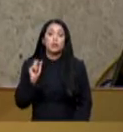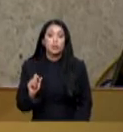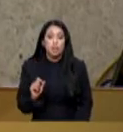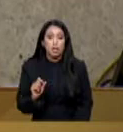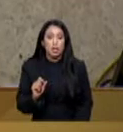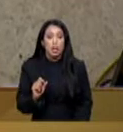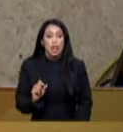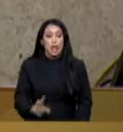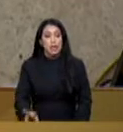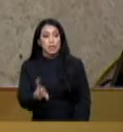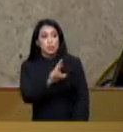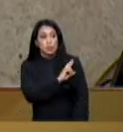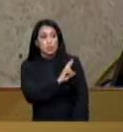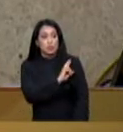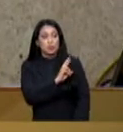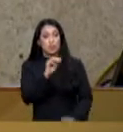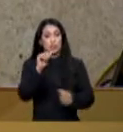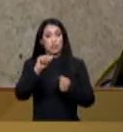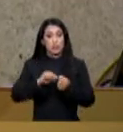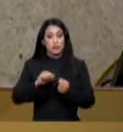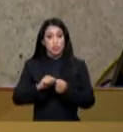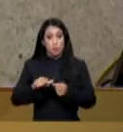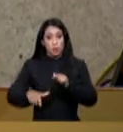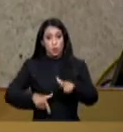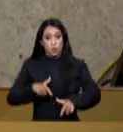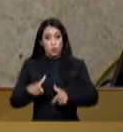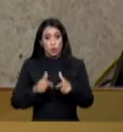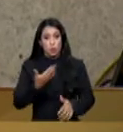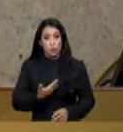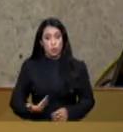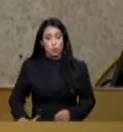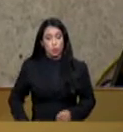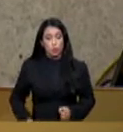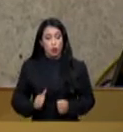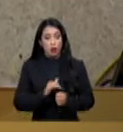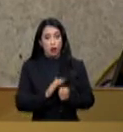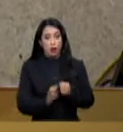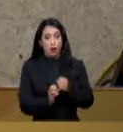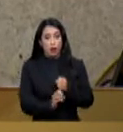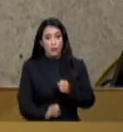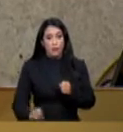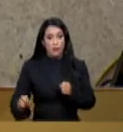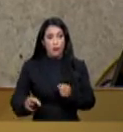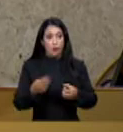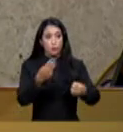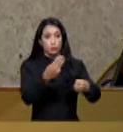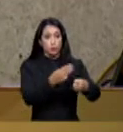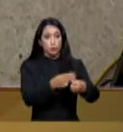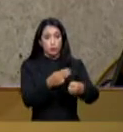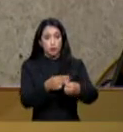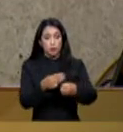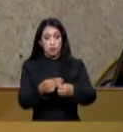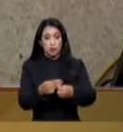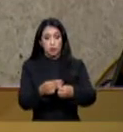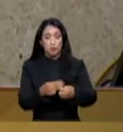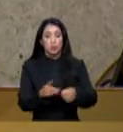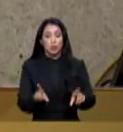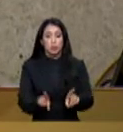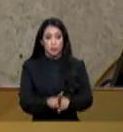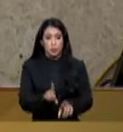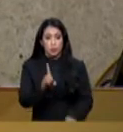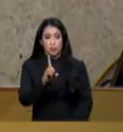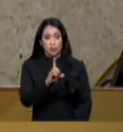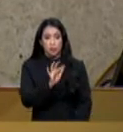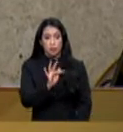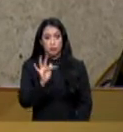a titularidade da execução dos serviços públicos de saneamento básico aos municípios e ao Distrito